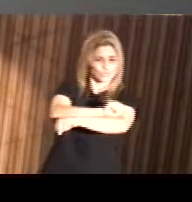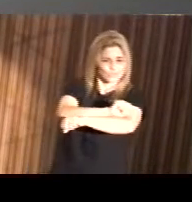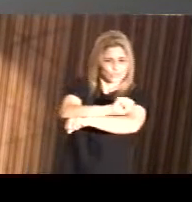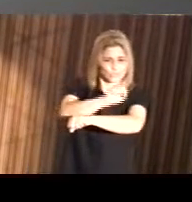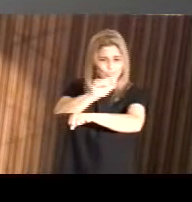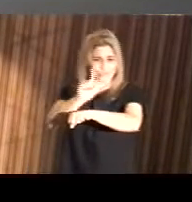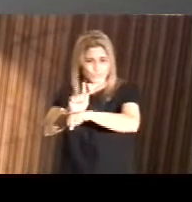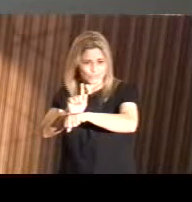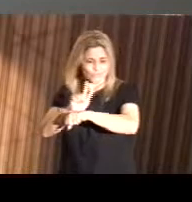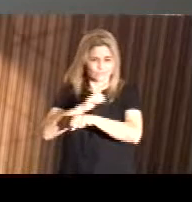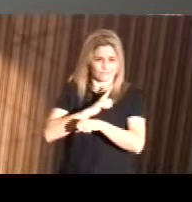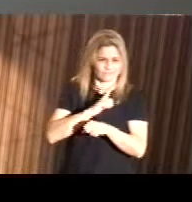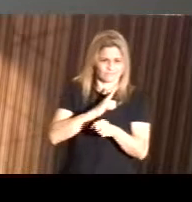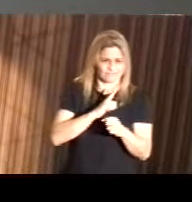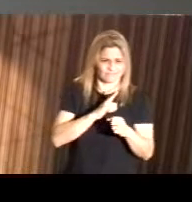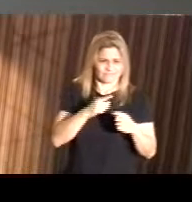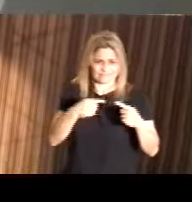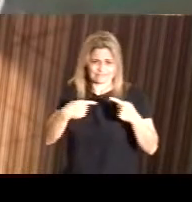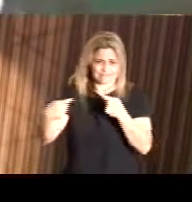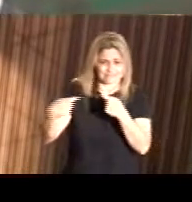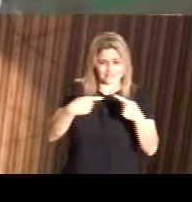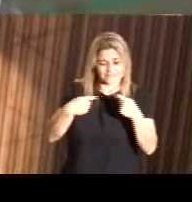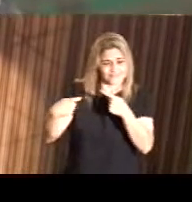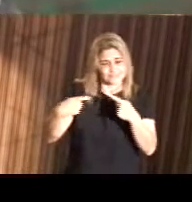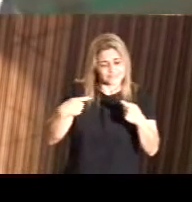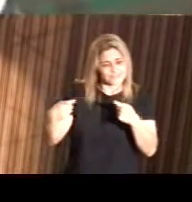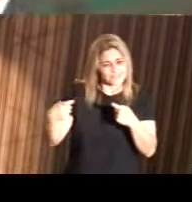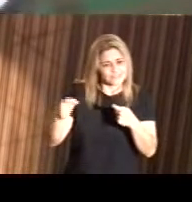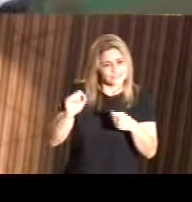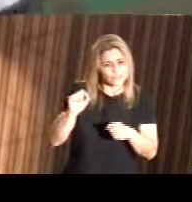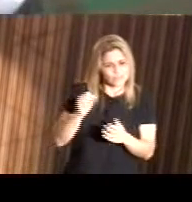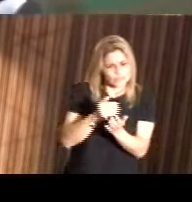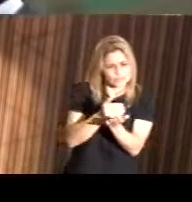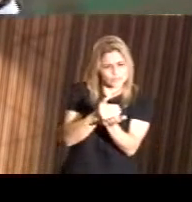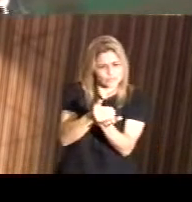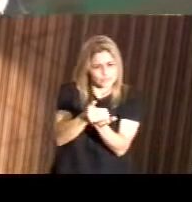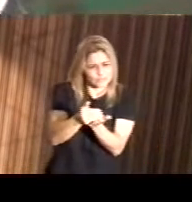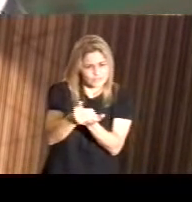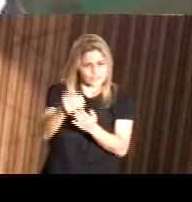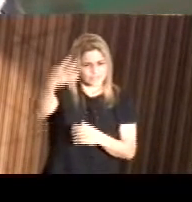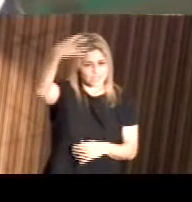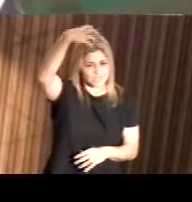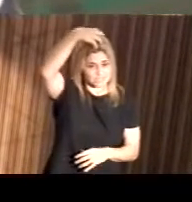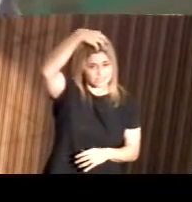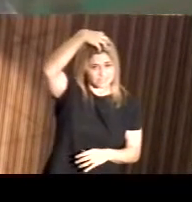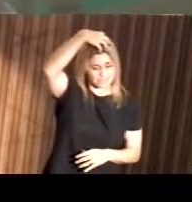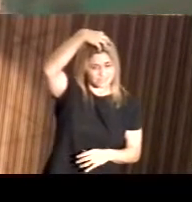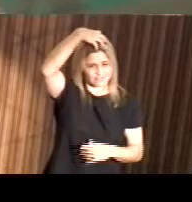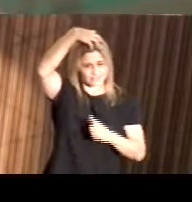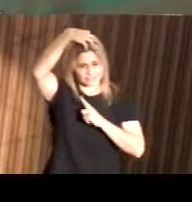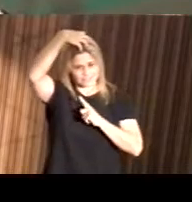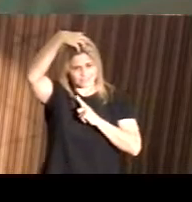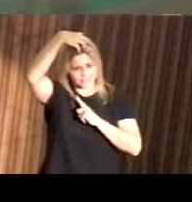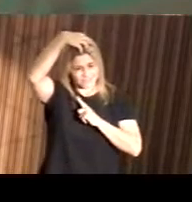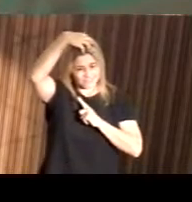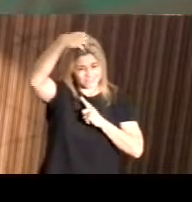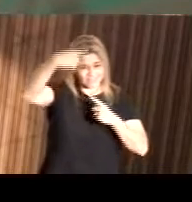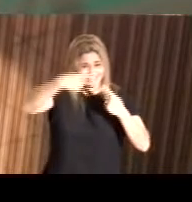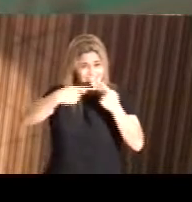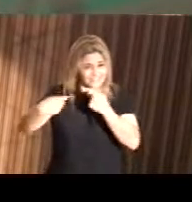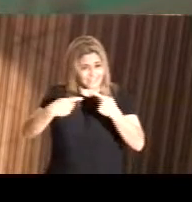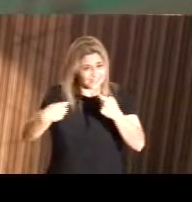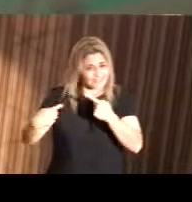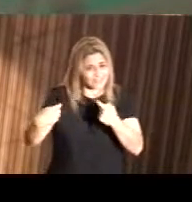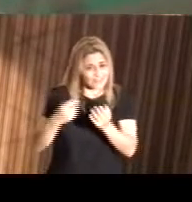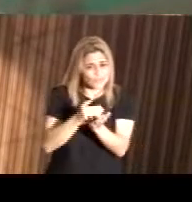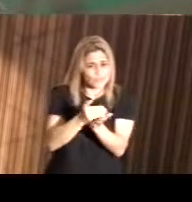outros povos que estão ao seu redor, com esses outros reis, e que vai ter consequências